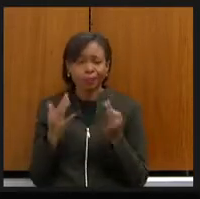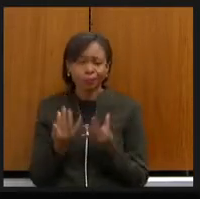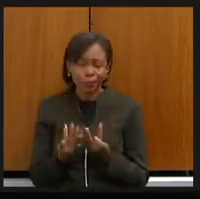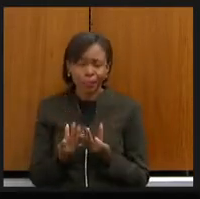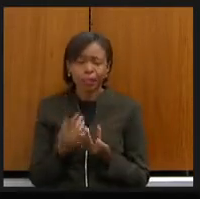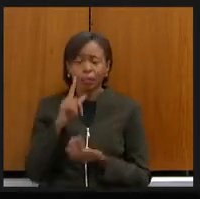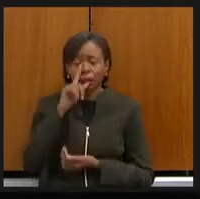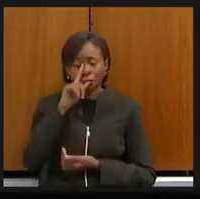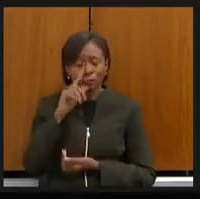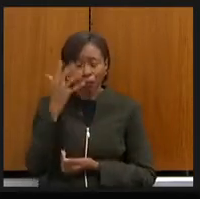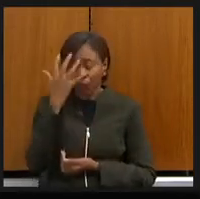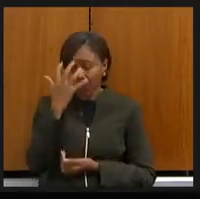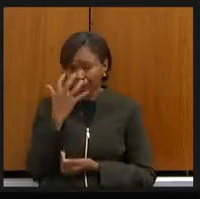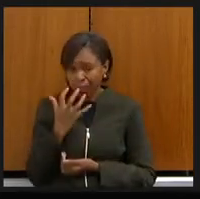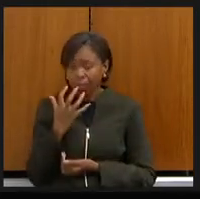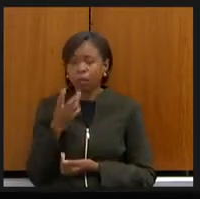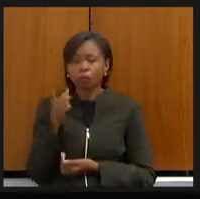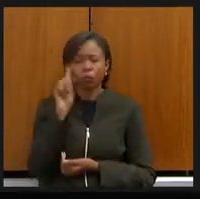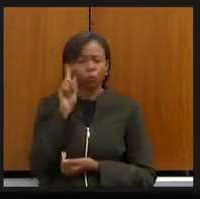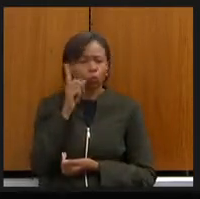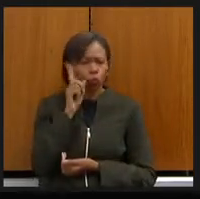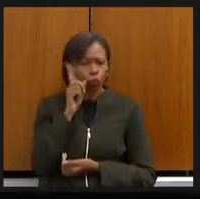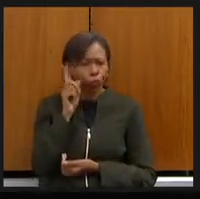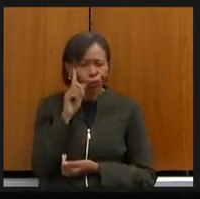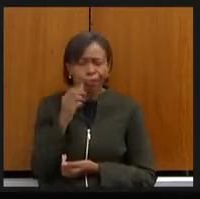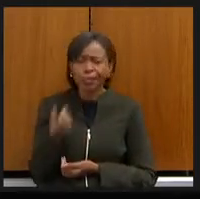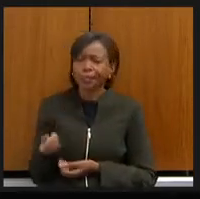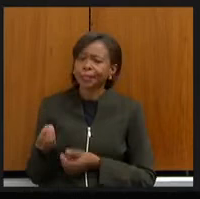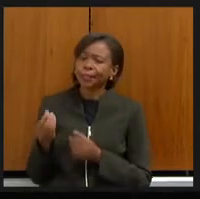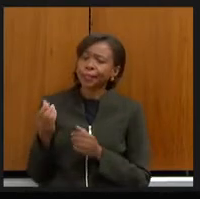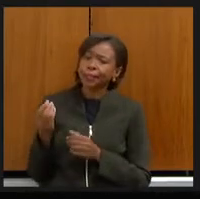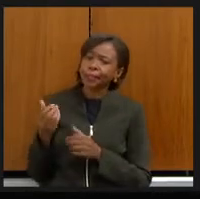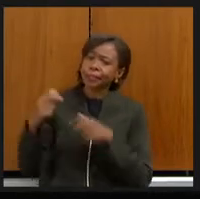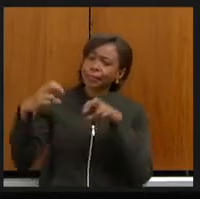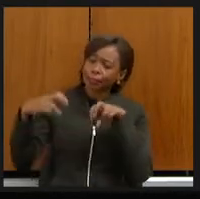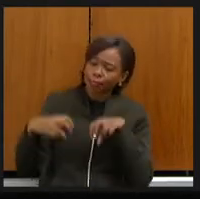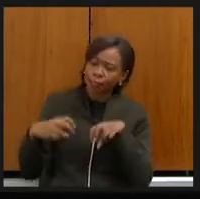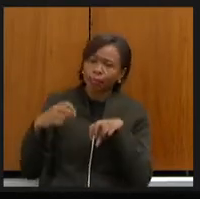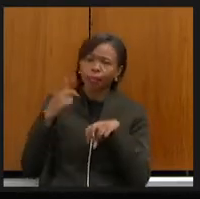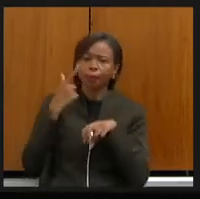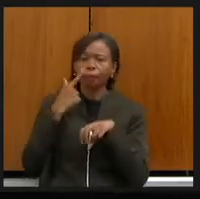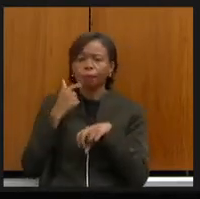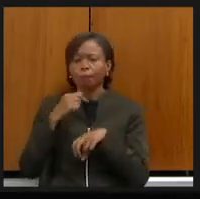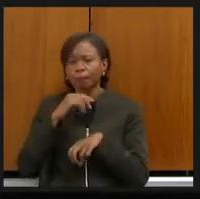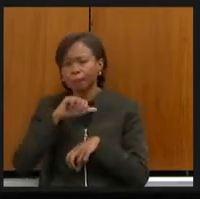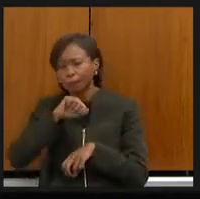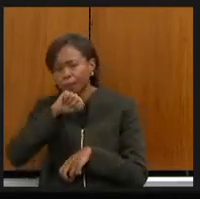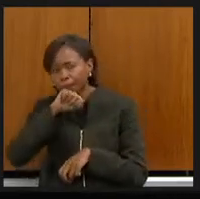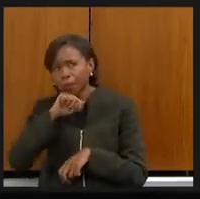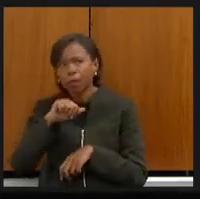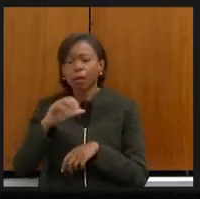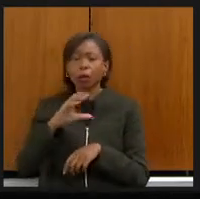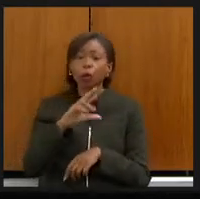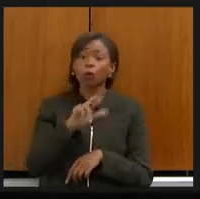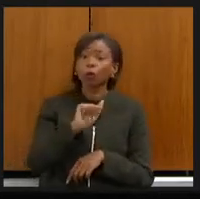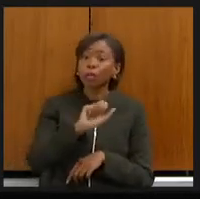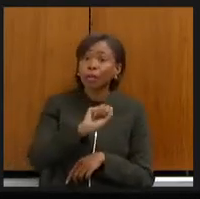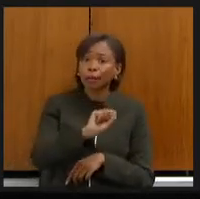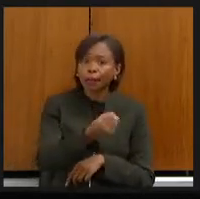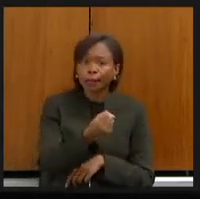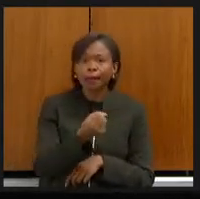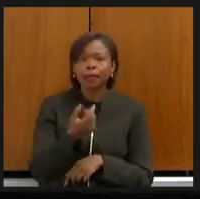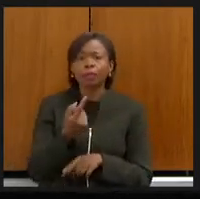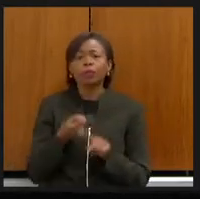tenta a cada dia que passa né a gente tenta com os pais com Cras as pessoas porque às vezes